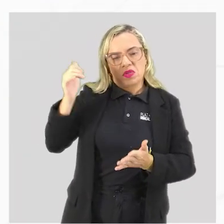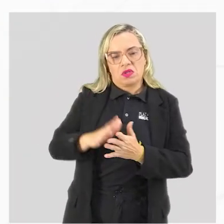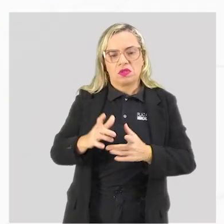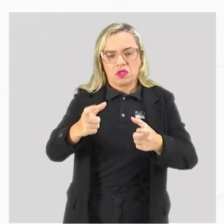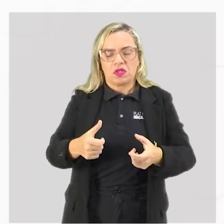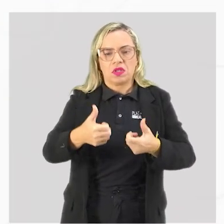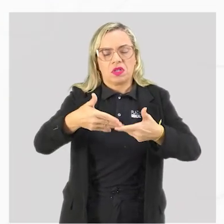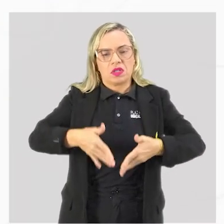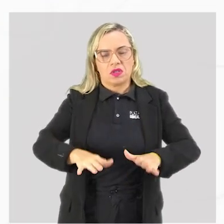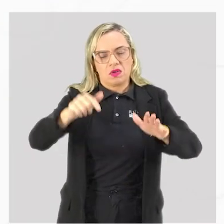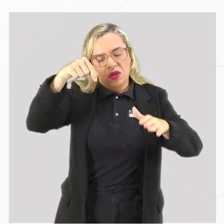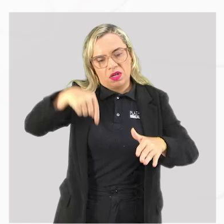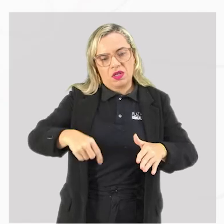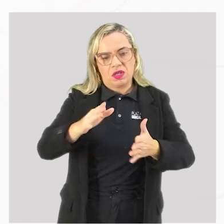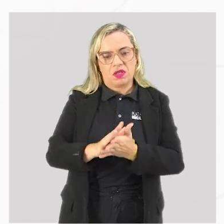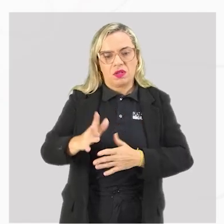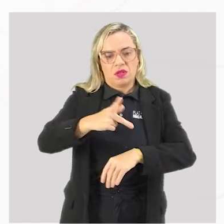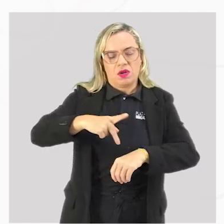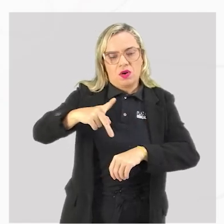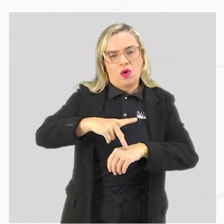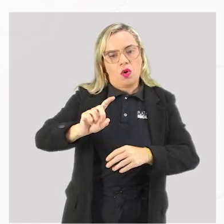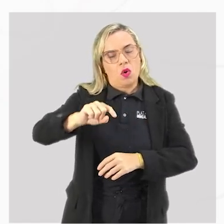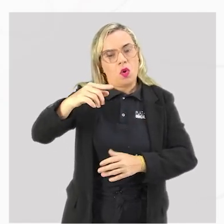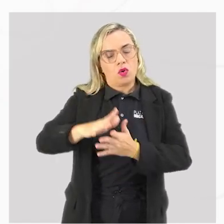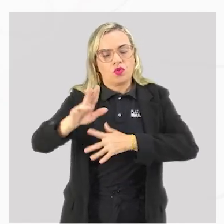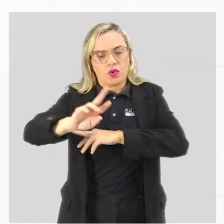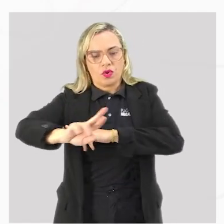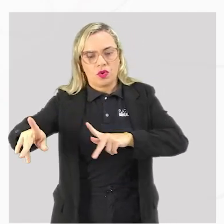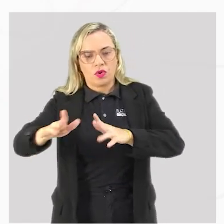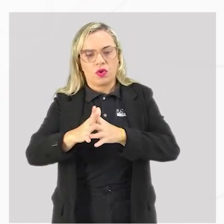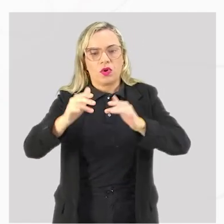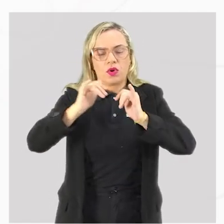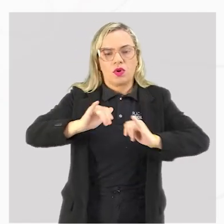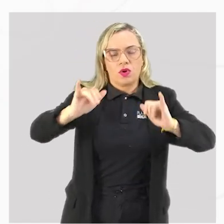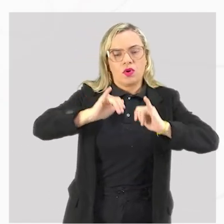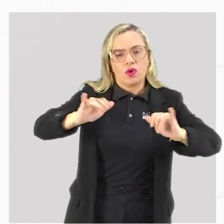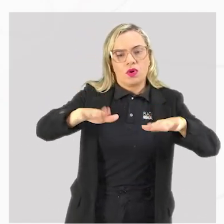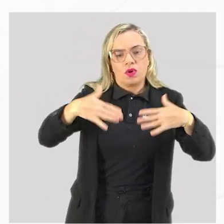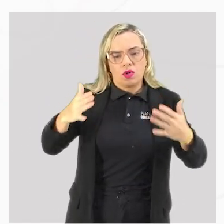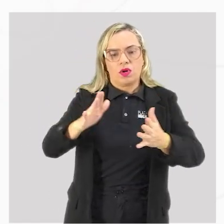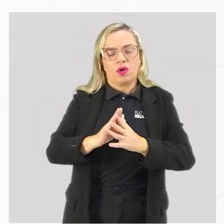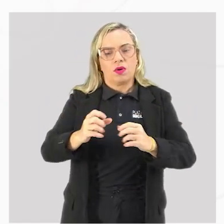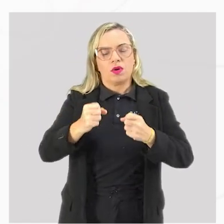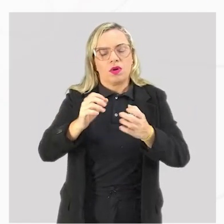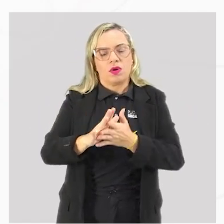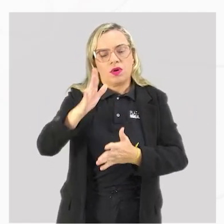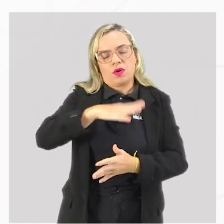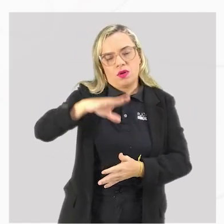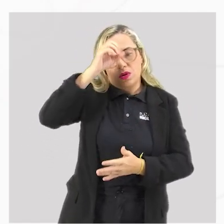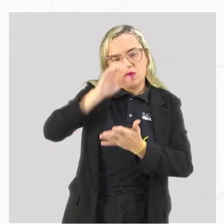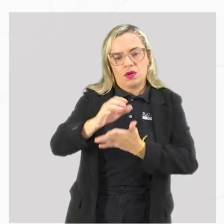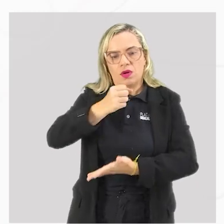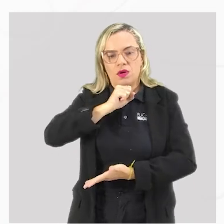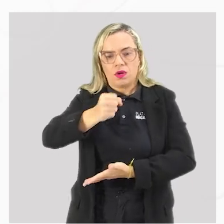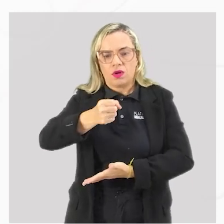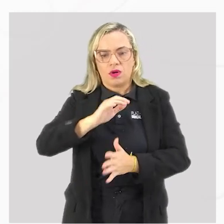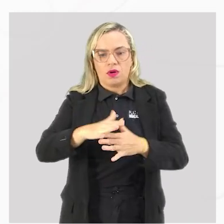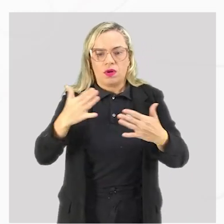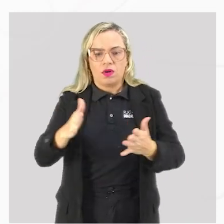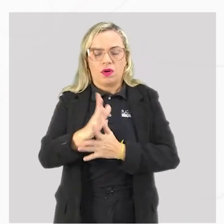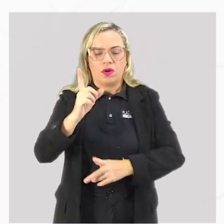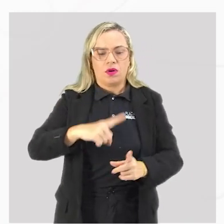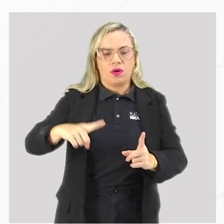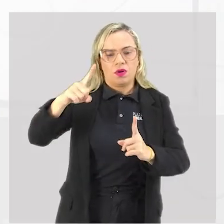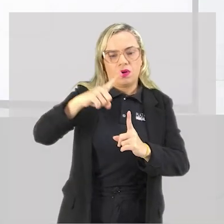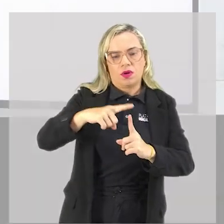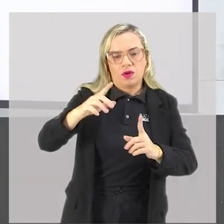estar observando, que você pode estar buscando para coletar. Isso é um tipo de entrevista. Celebrity interview, um tipo de